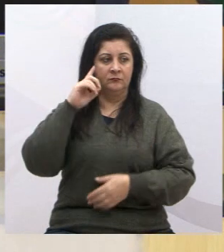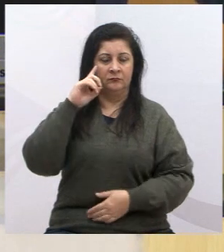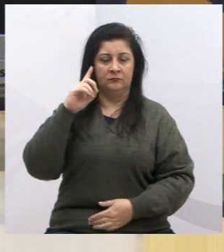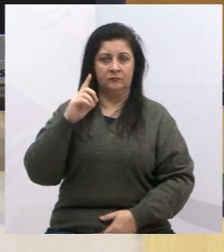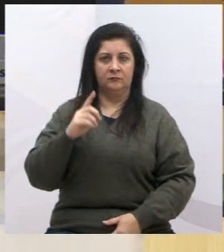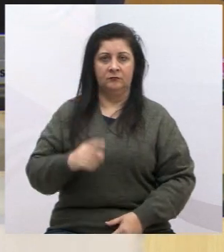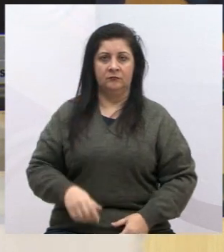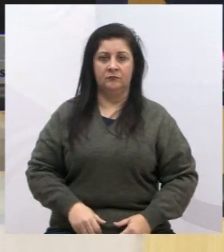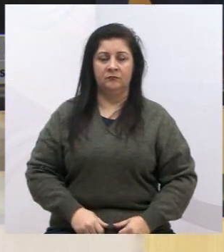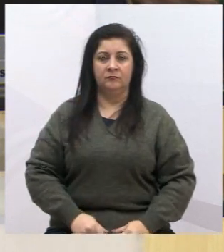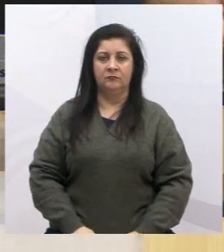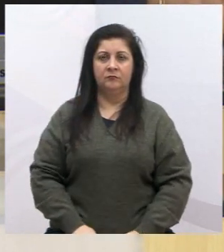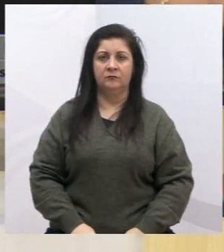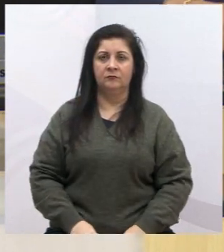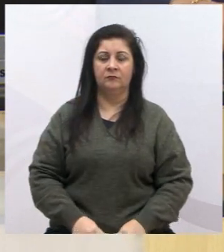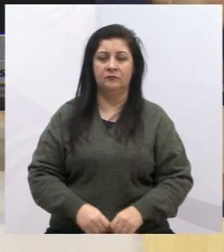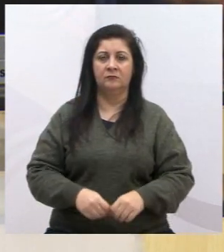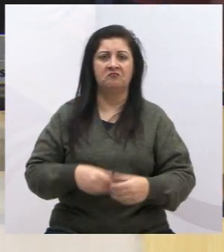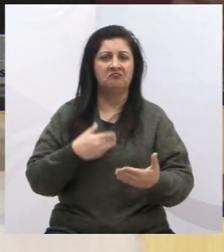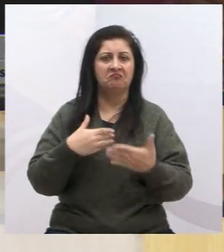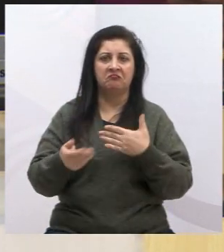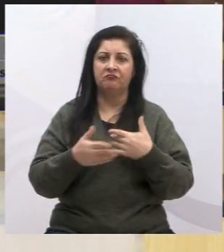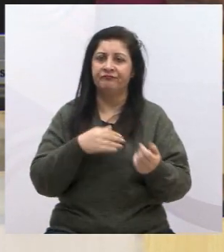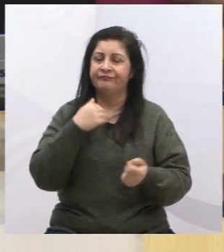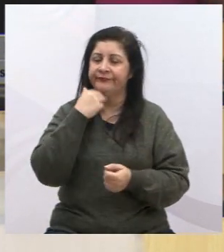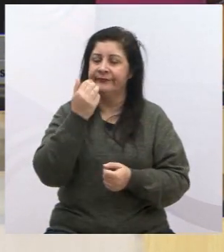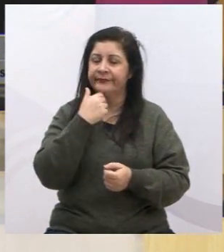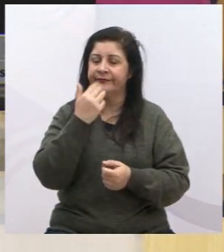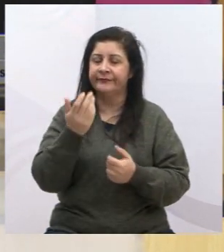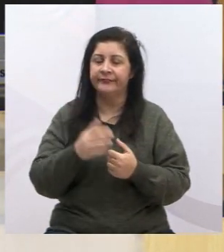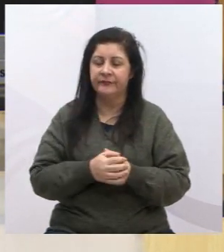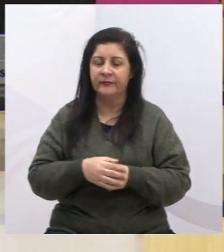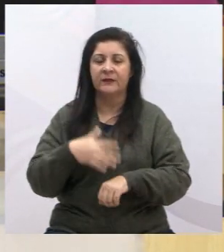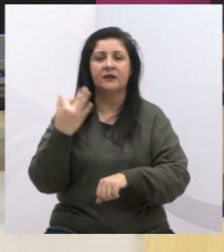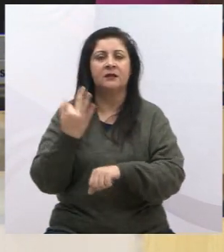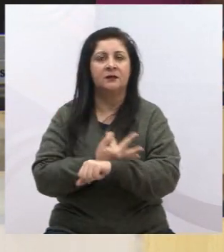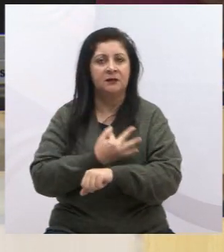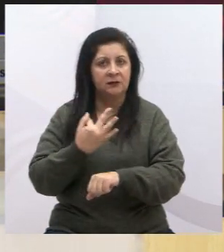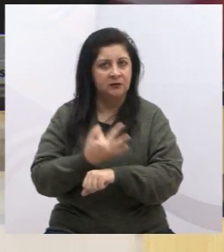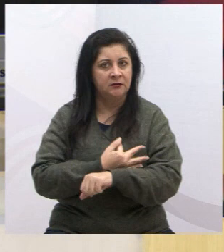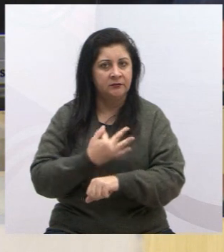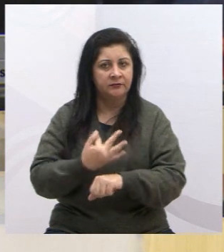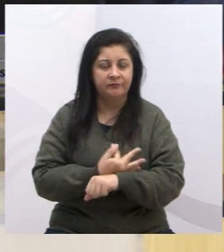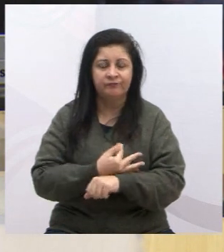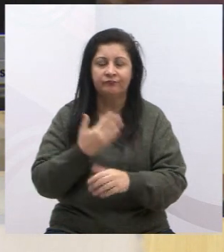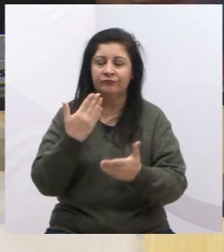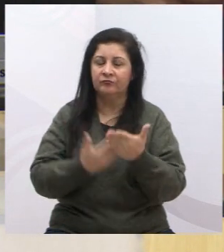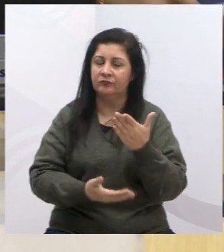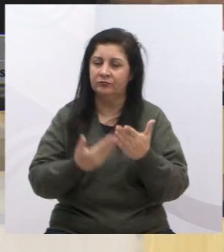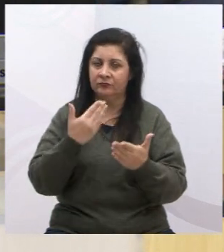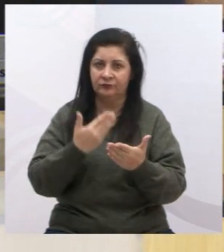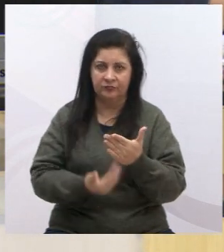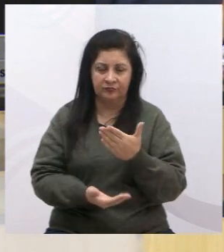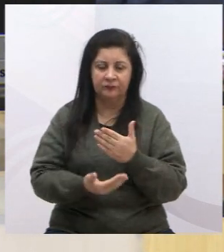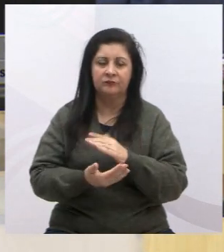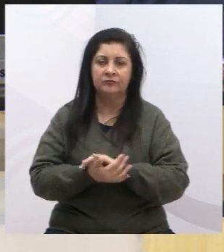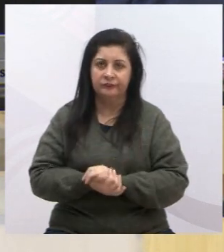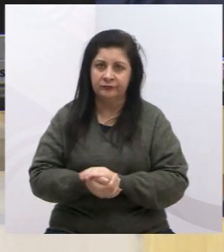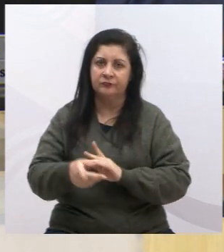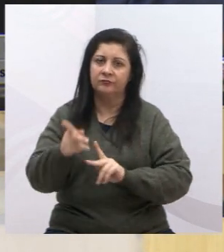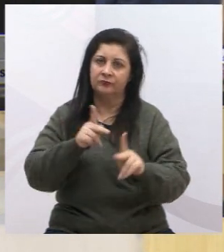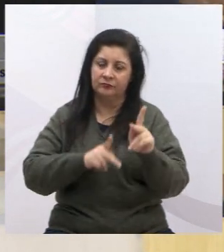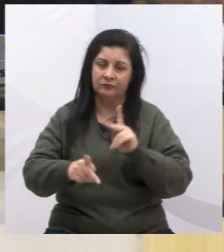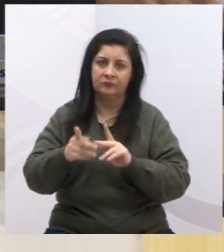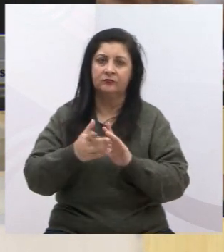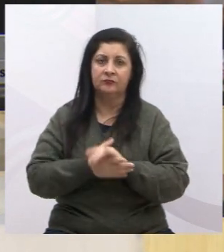até a presente data, qualquer providência tenha sido tomada, permanecendo o sofrimento de prejuízos por parte dos